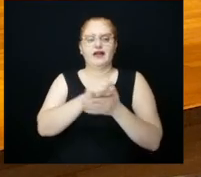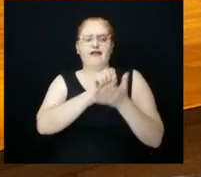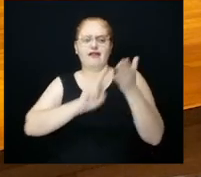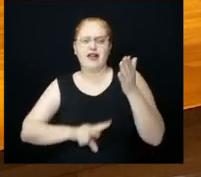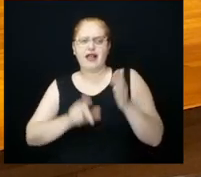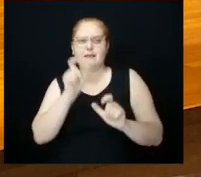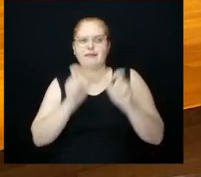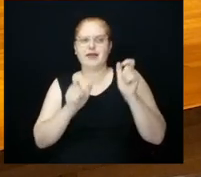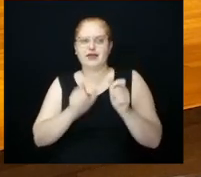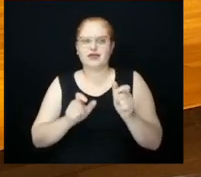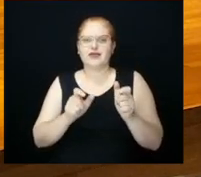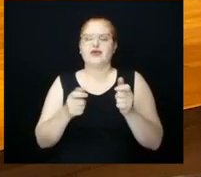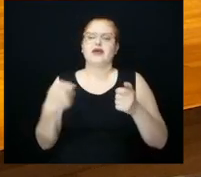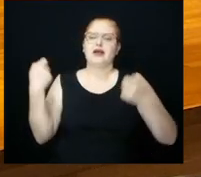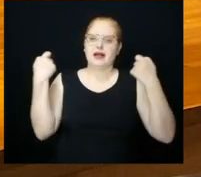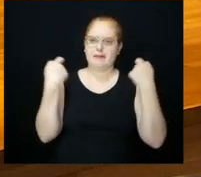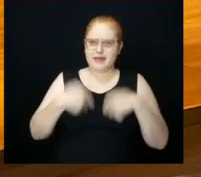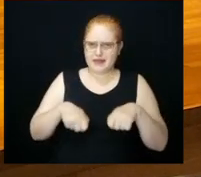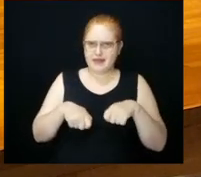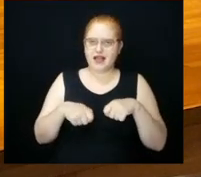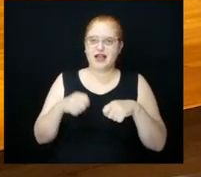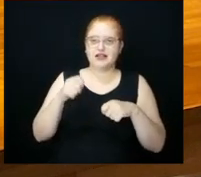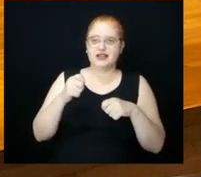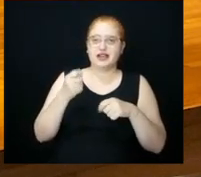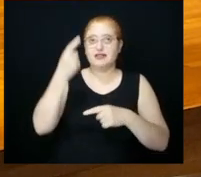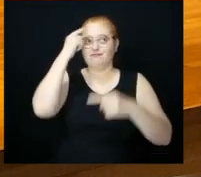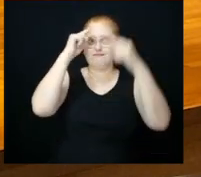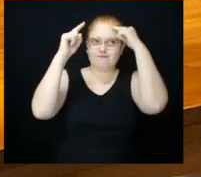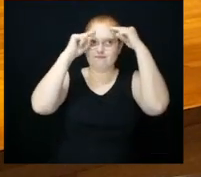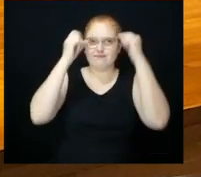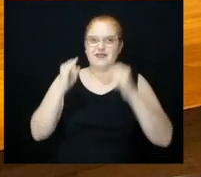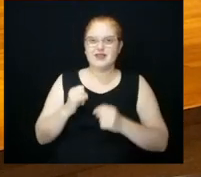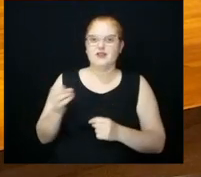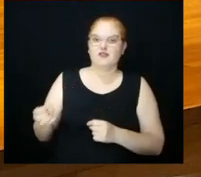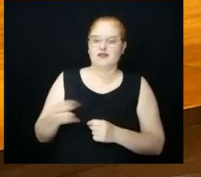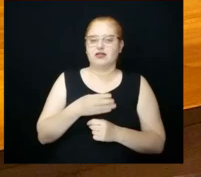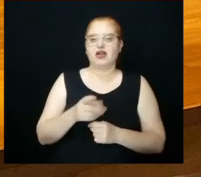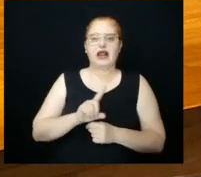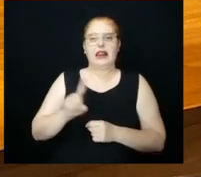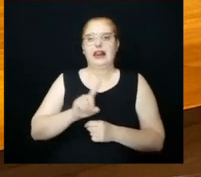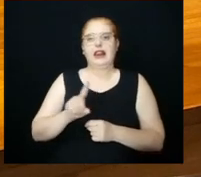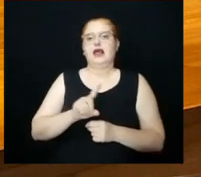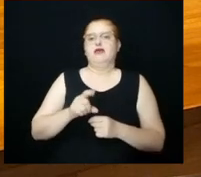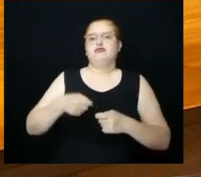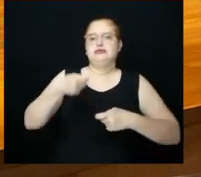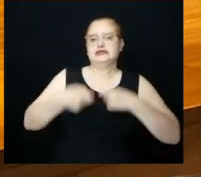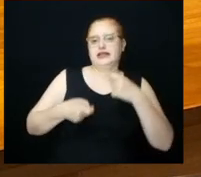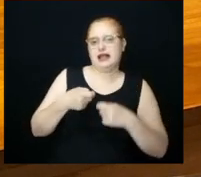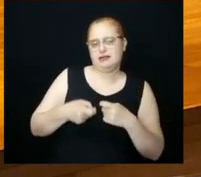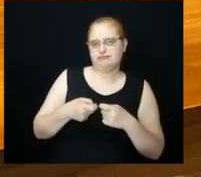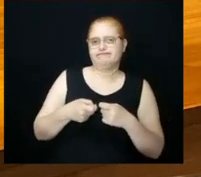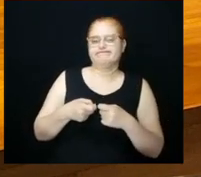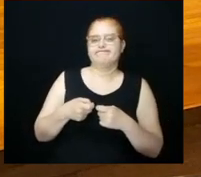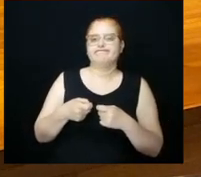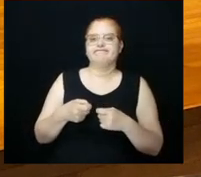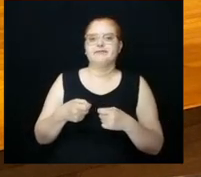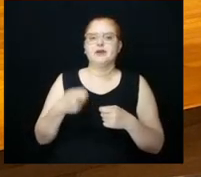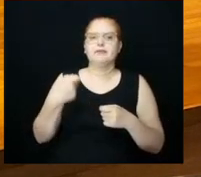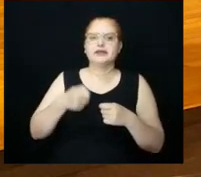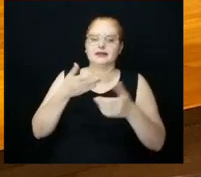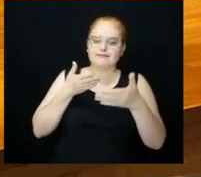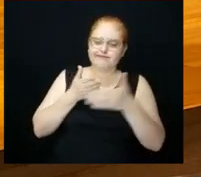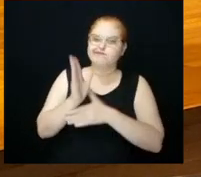por suas capacidades criativas, inovadoras e não pelo seu sexo, né? Ou seja, a necessidade de